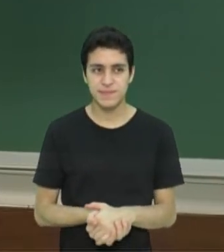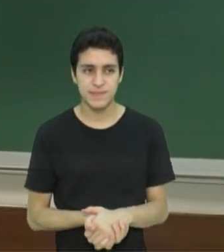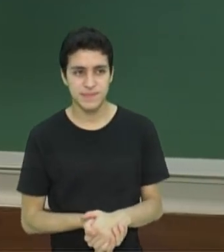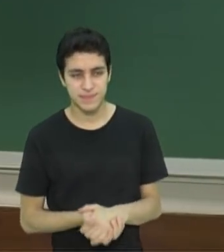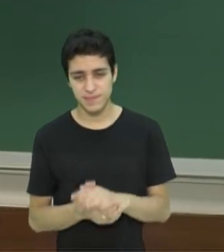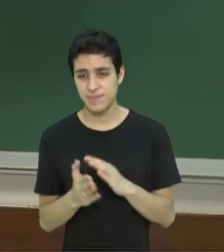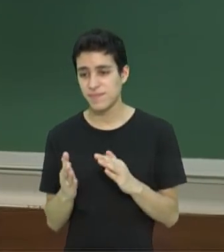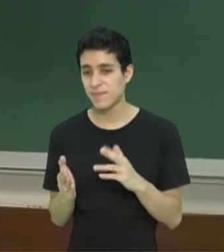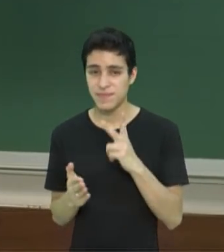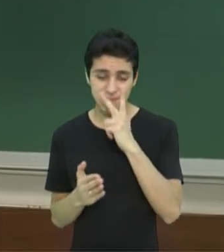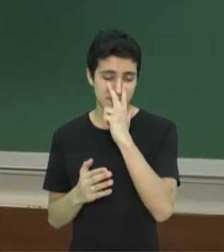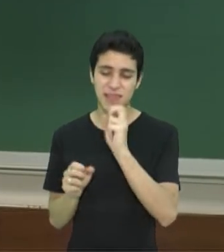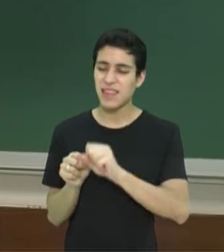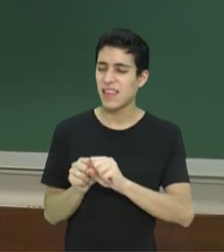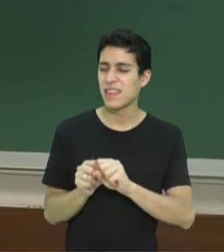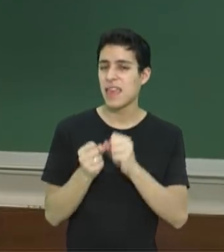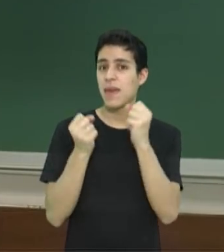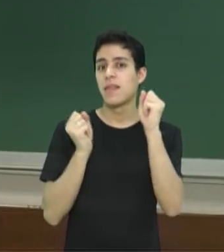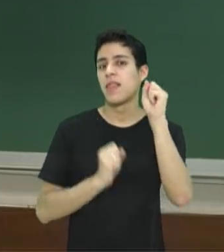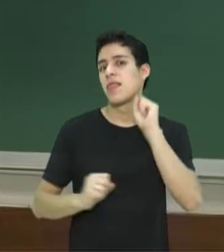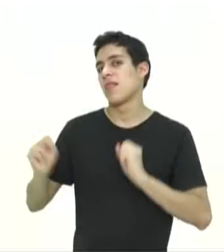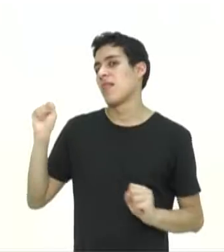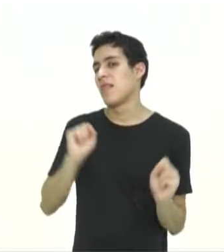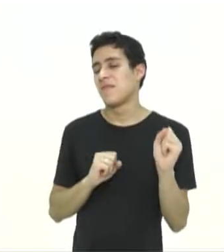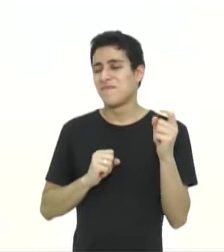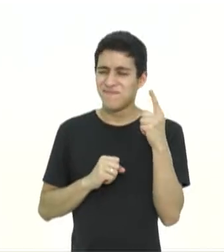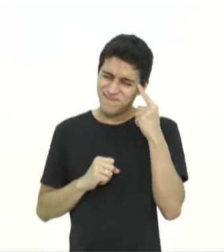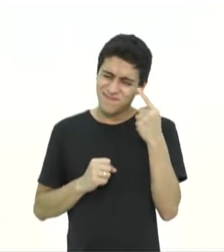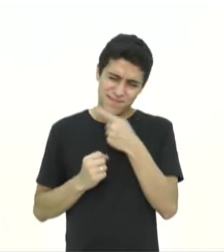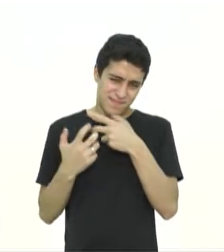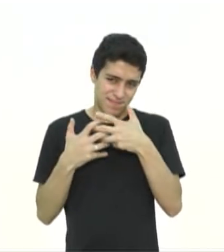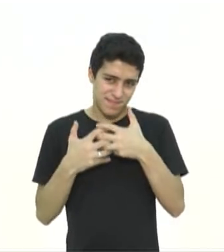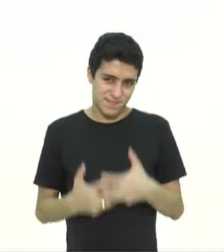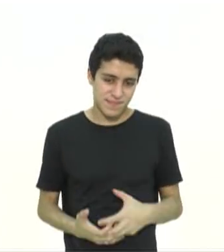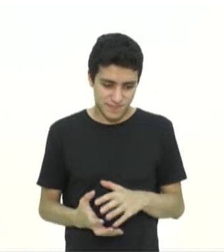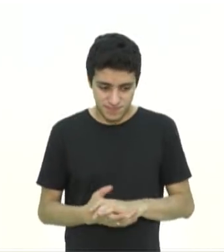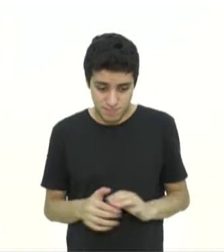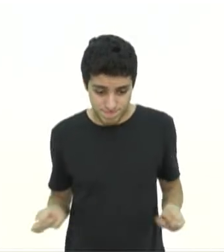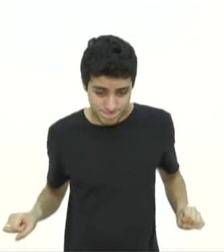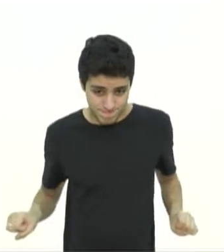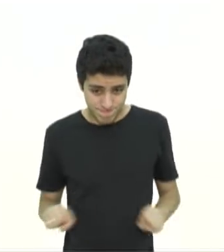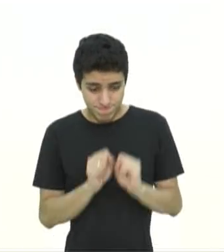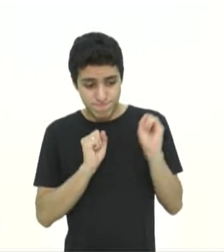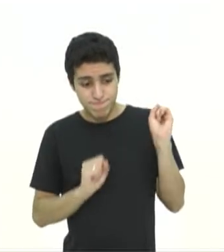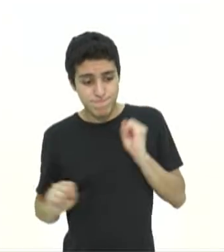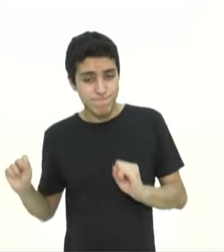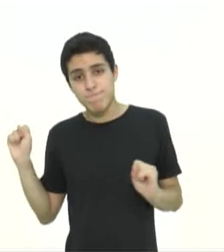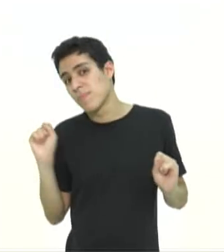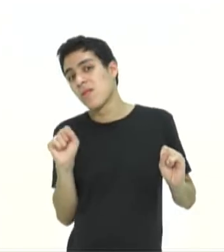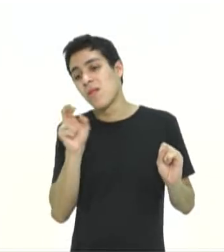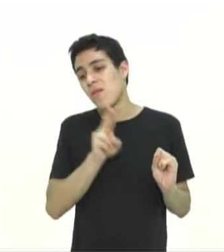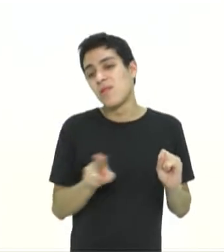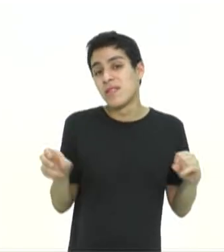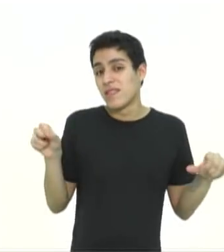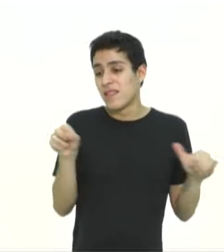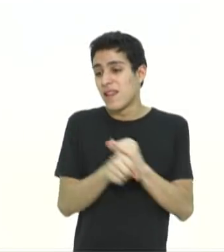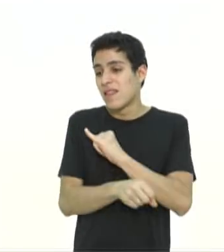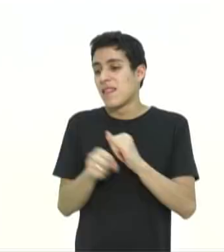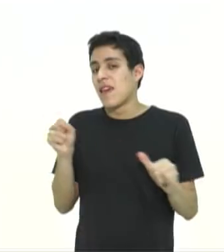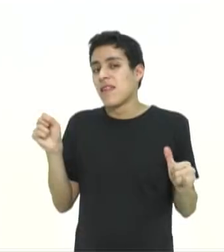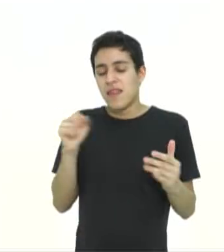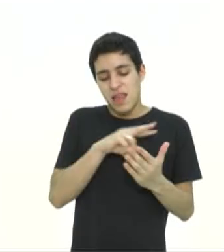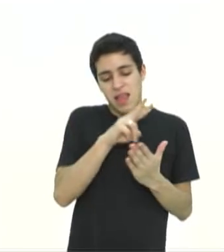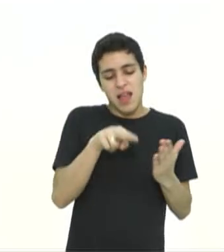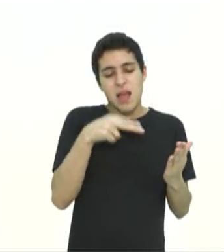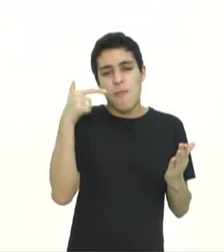Quebra da expectativa. Vamos refletir sobre isso. A quebra da expectativa é usada muitas vezes para gerar humor.